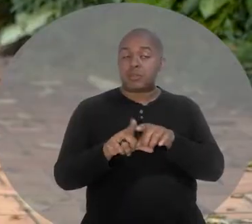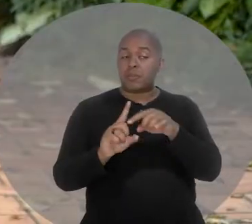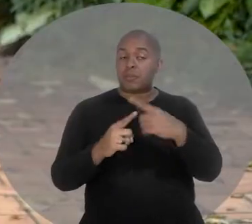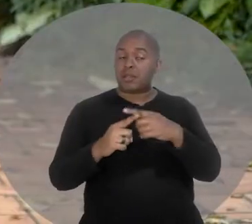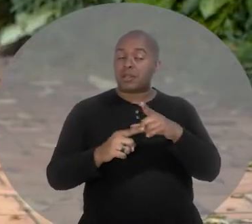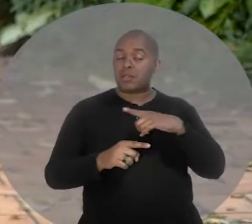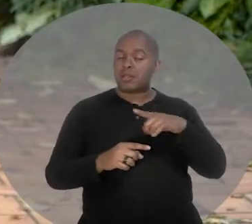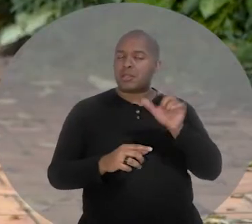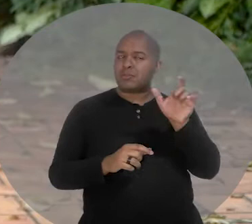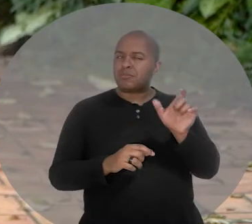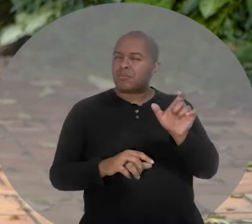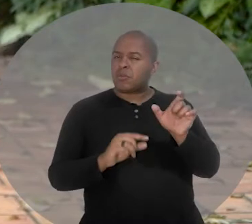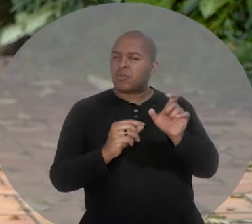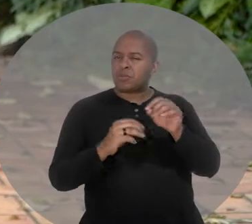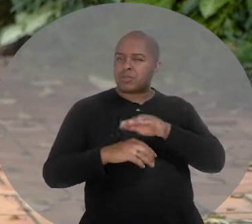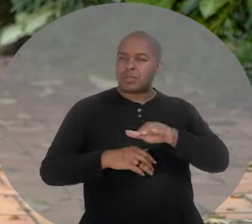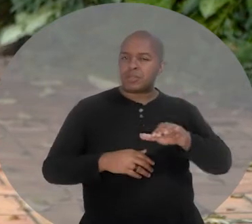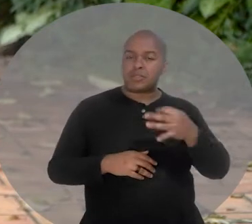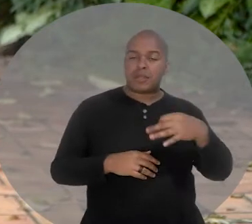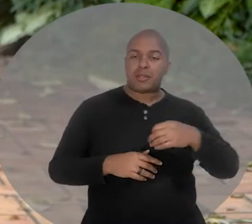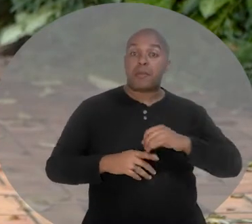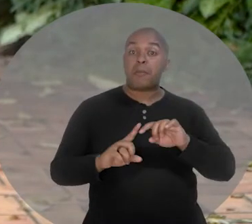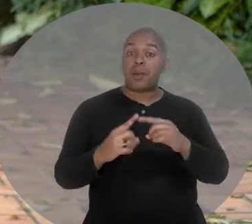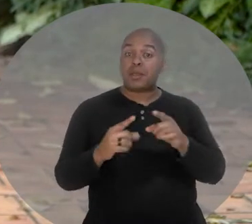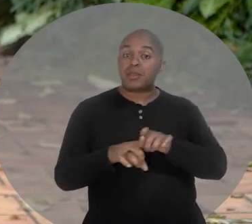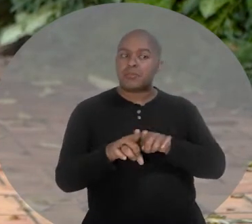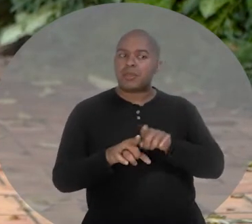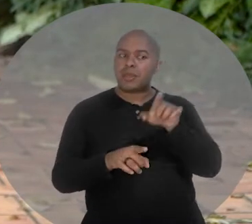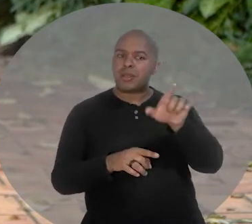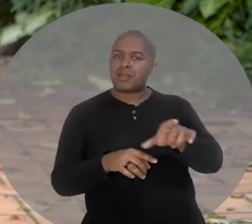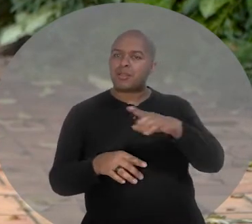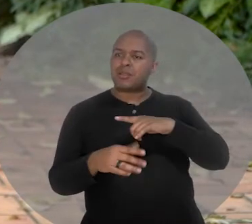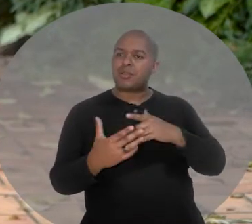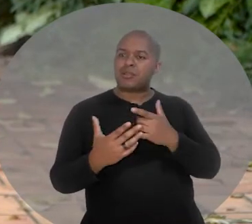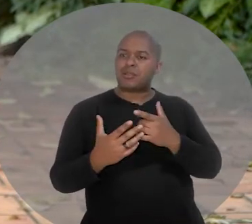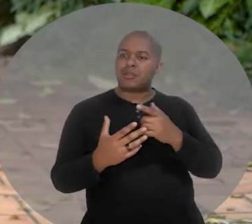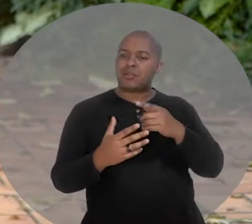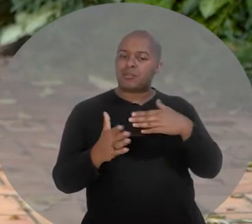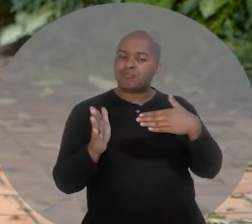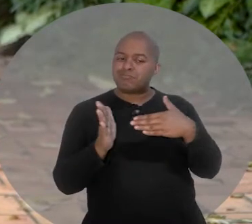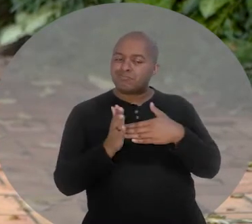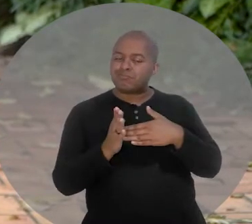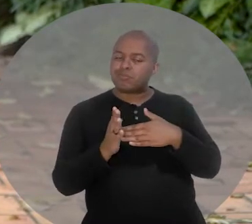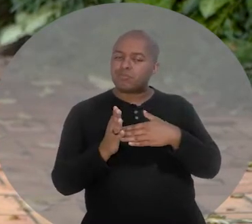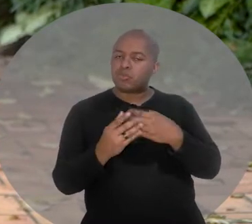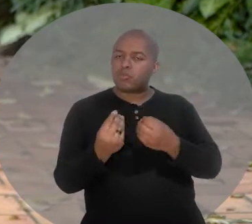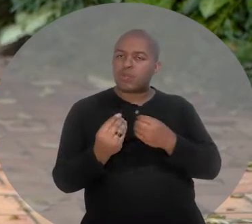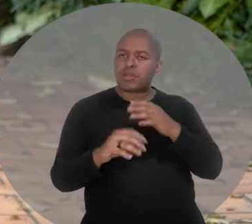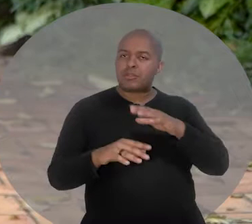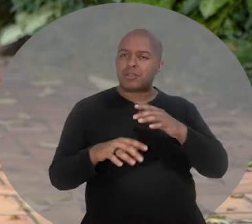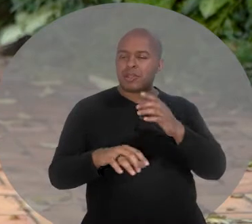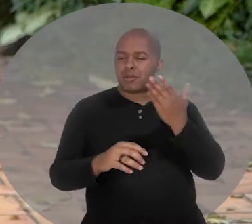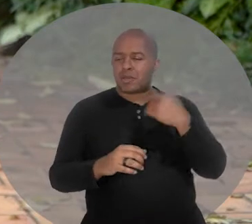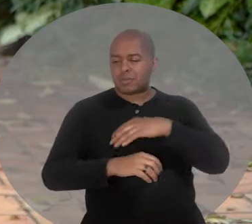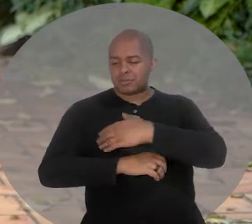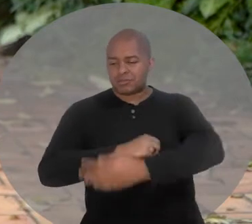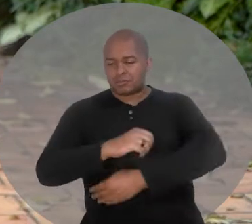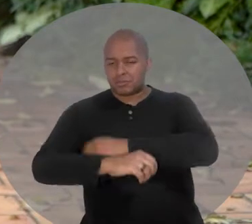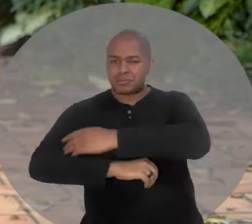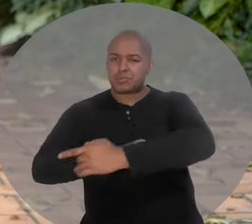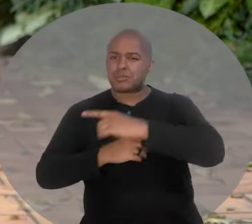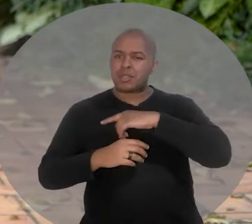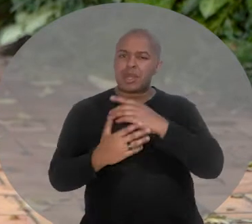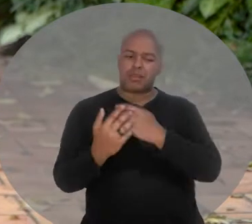ela teve esse lado de criança, mas também ela teve as limitações na época que ela estava com gesso, que teve épocas que ela